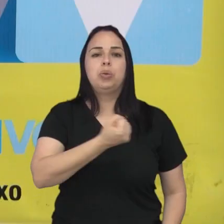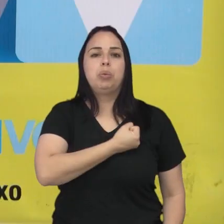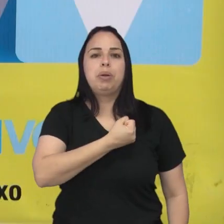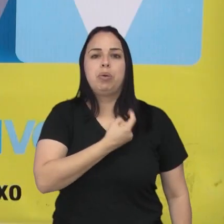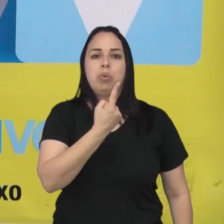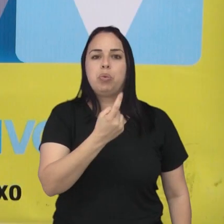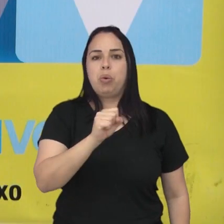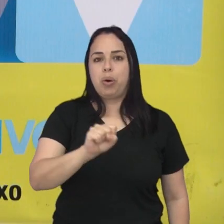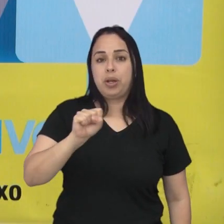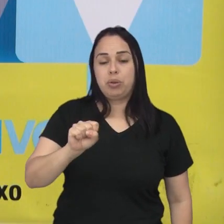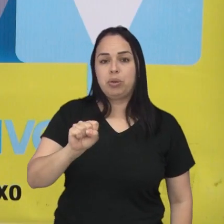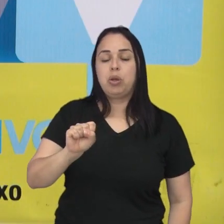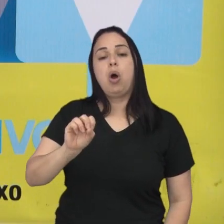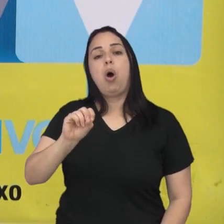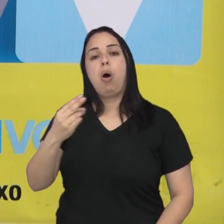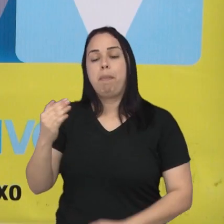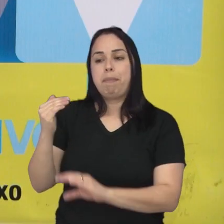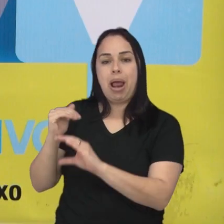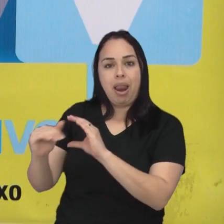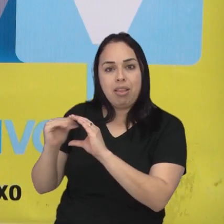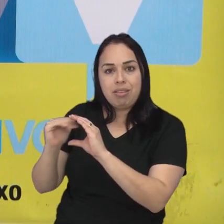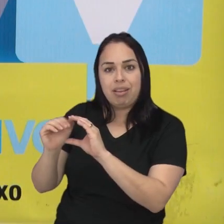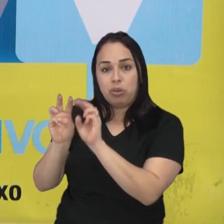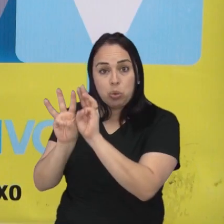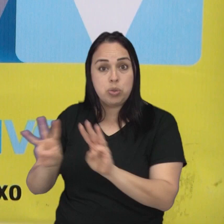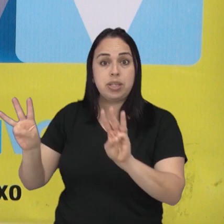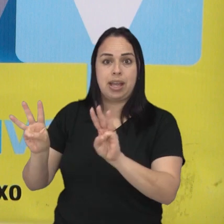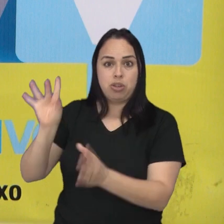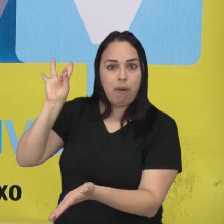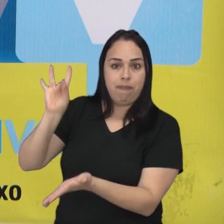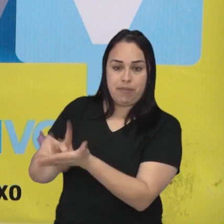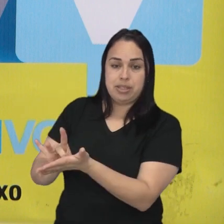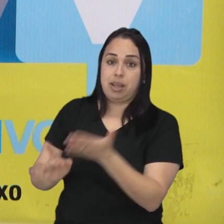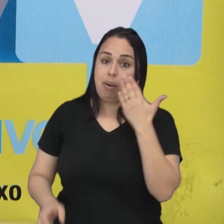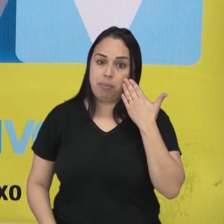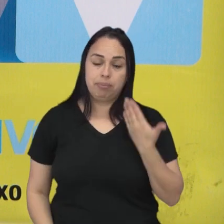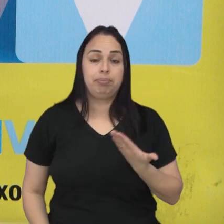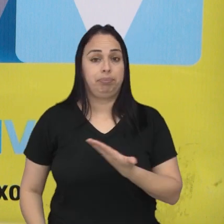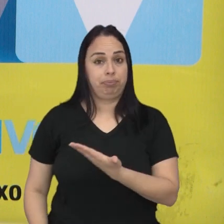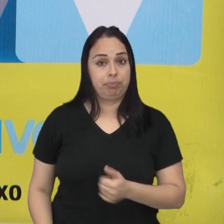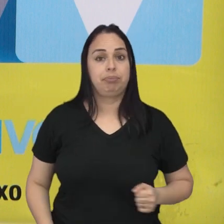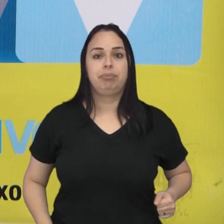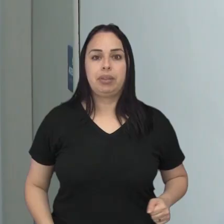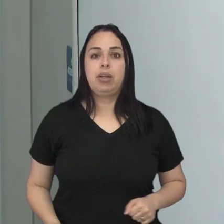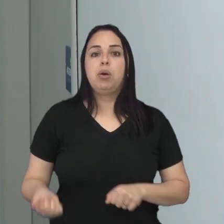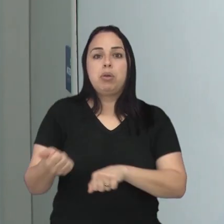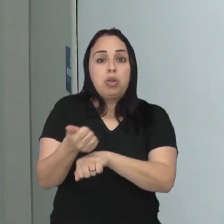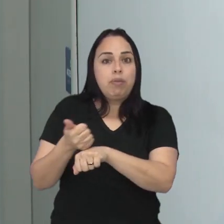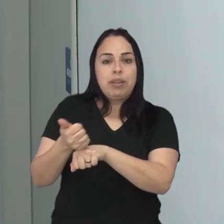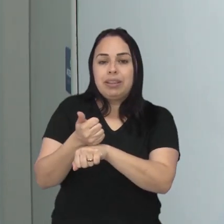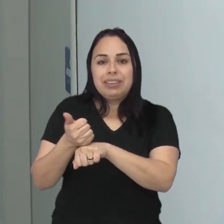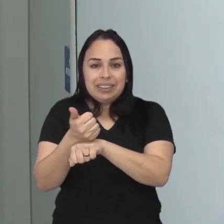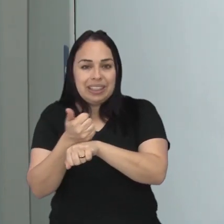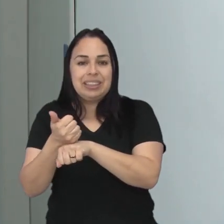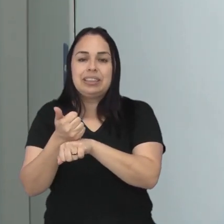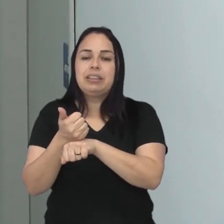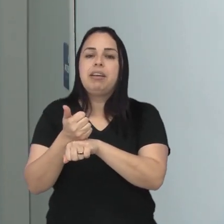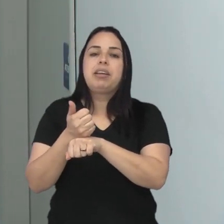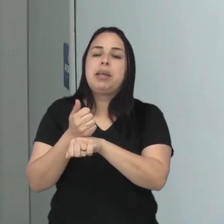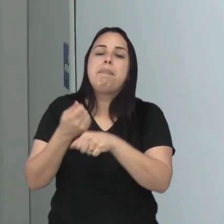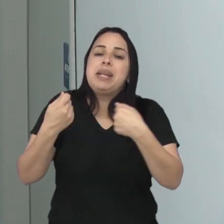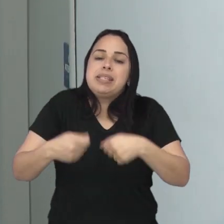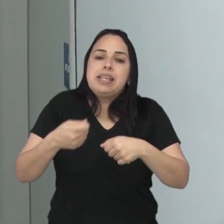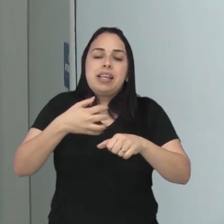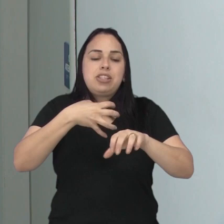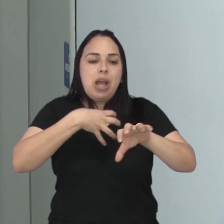horas no número 188 ou pelo chat disponível na página oficial da associação. Especialistas não têm